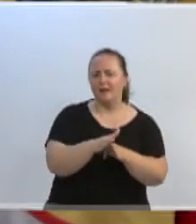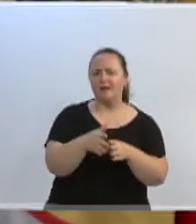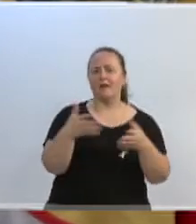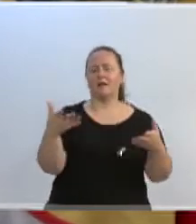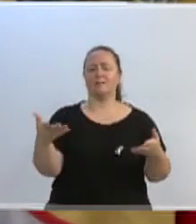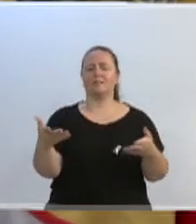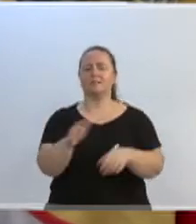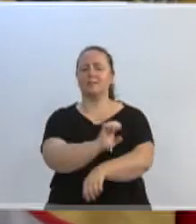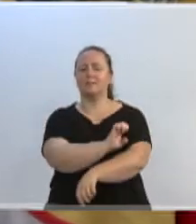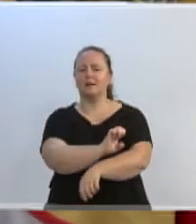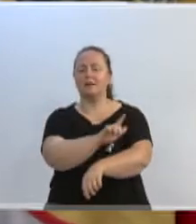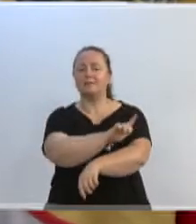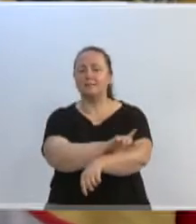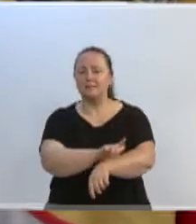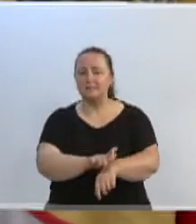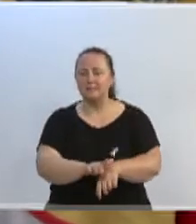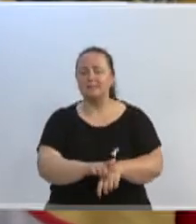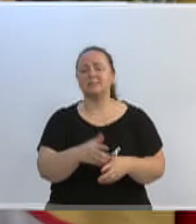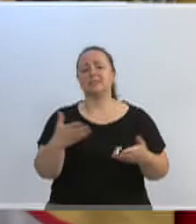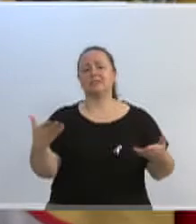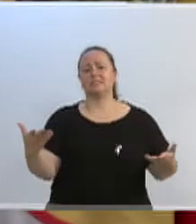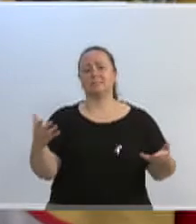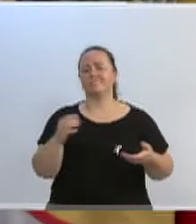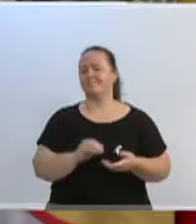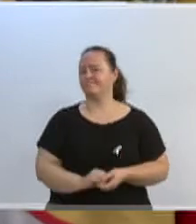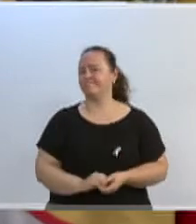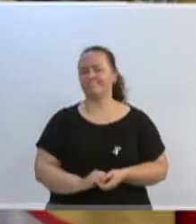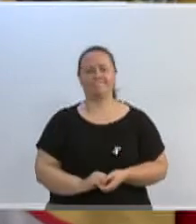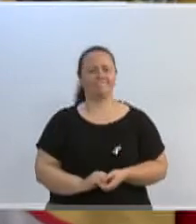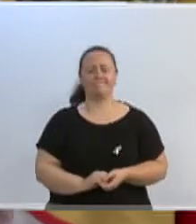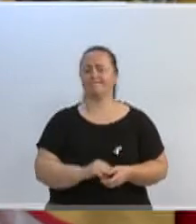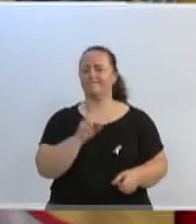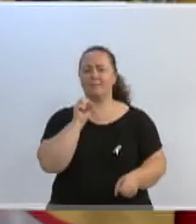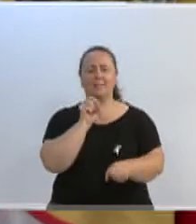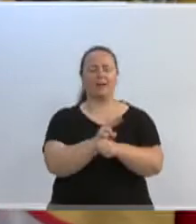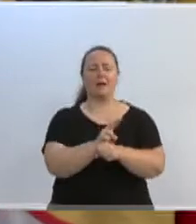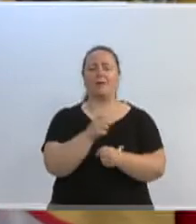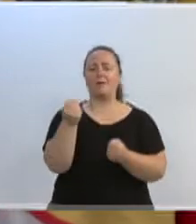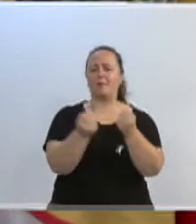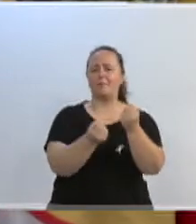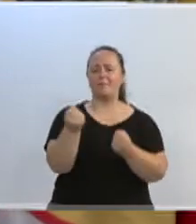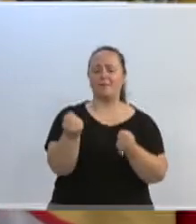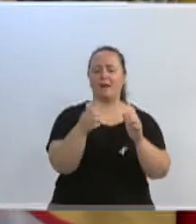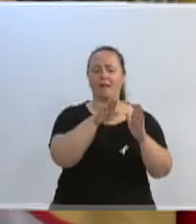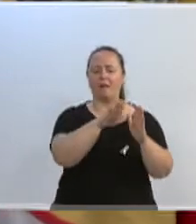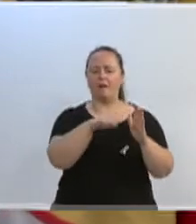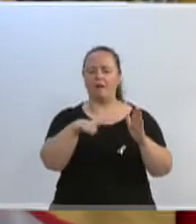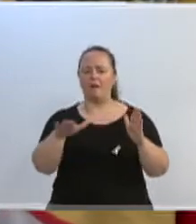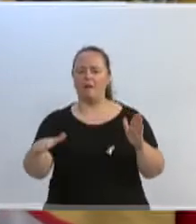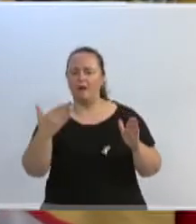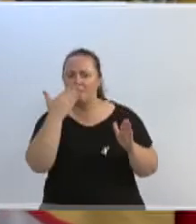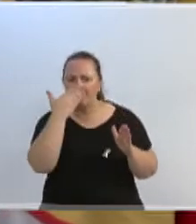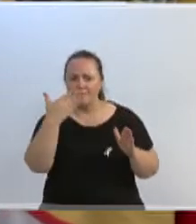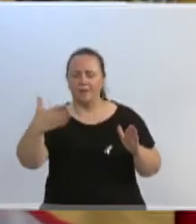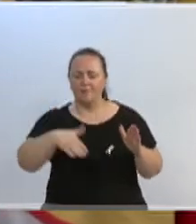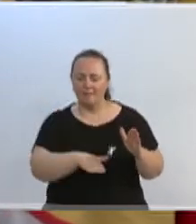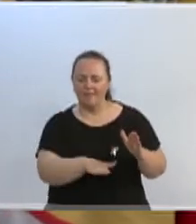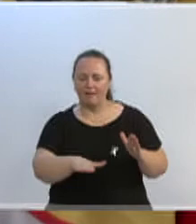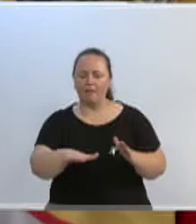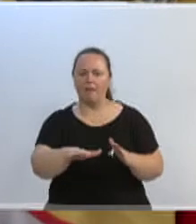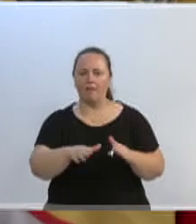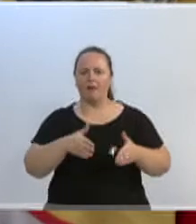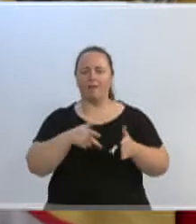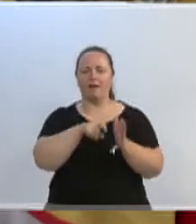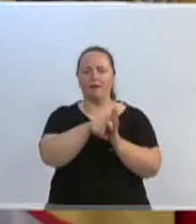educação, ainda estacionam os seus veículos em frente às rampas de acesso aos cadeirantes nas calçadas,